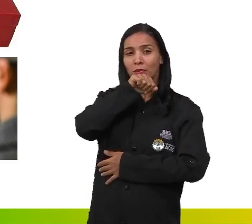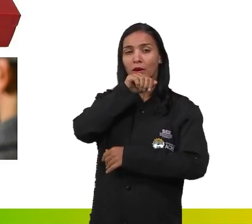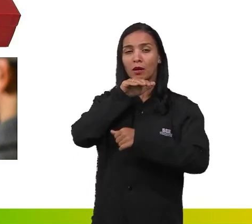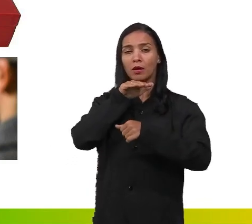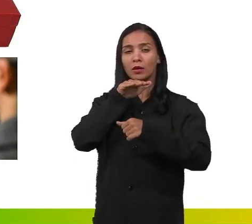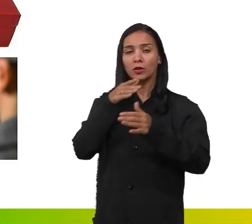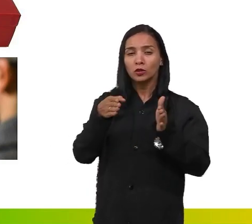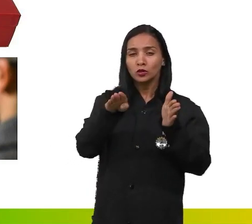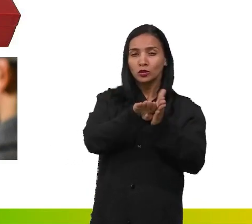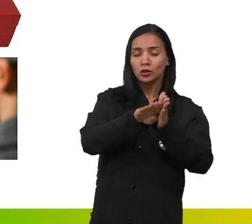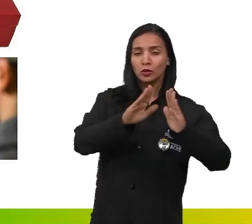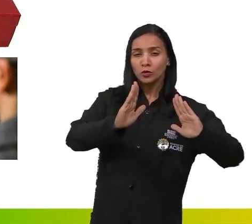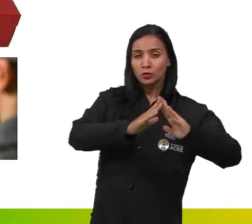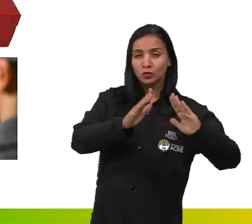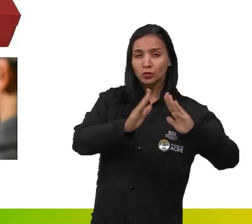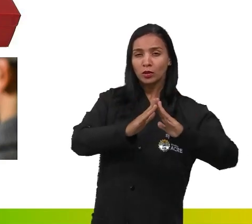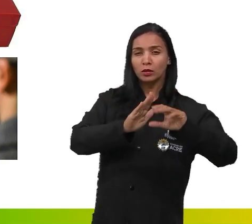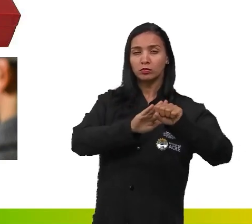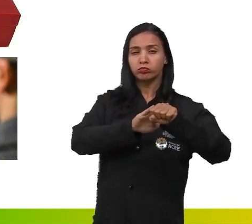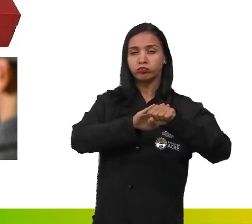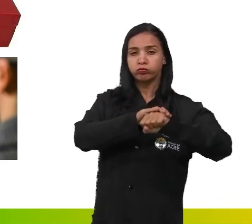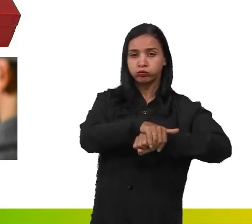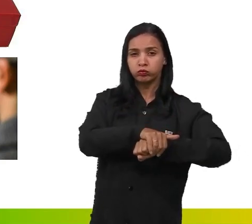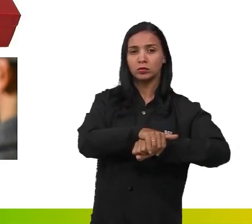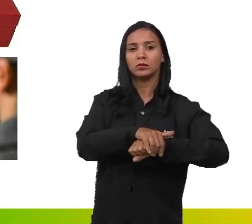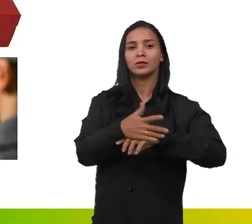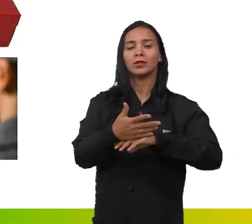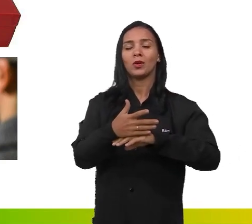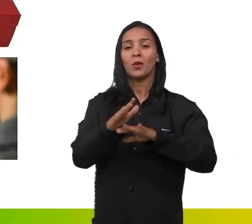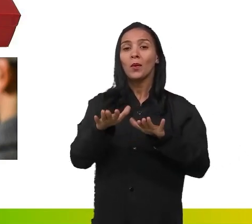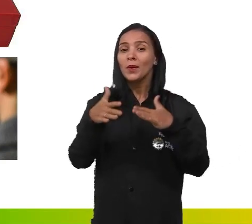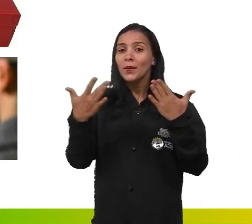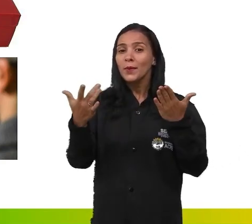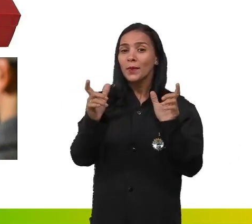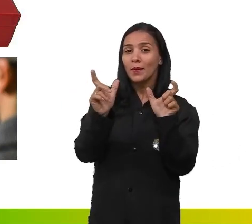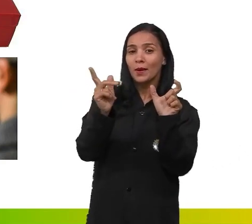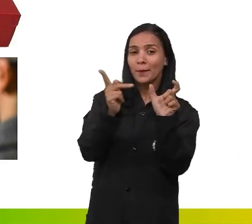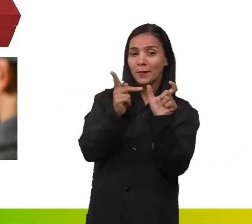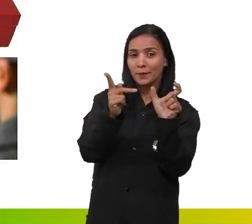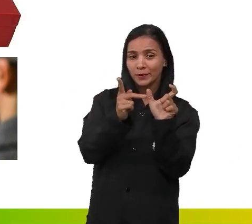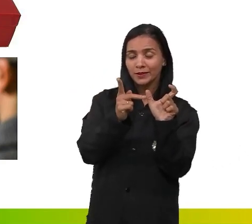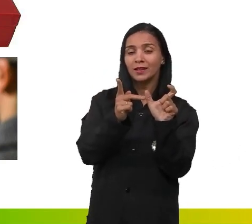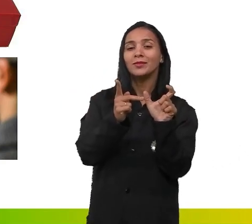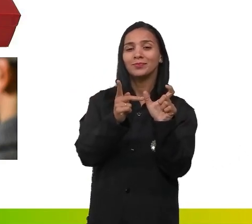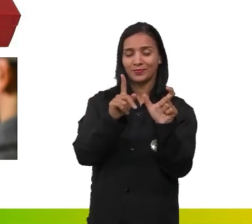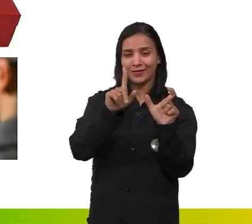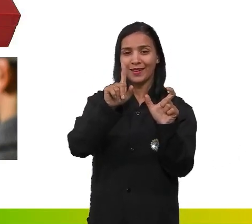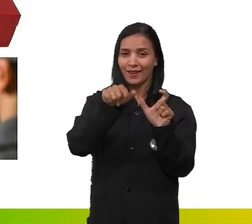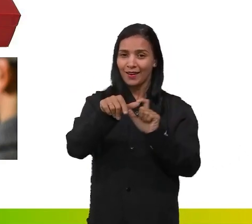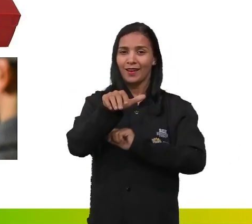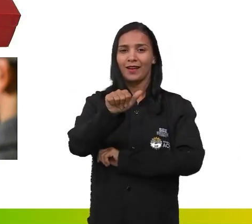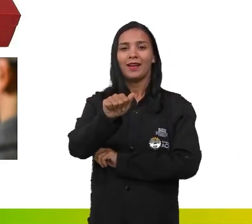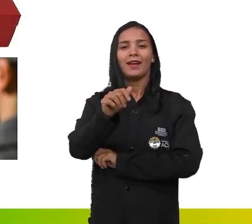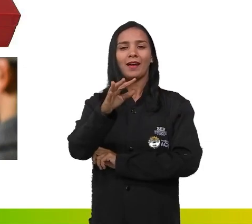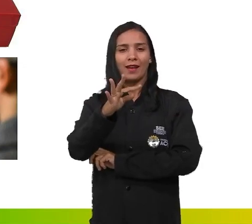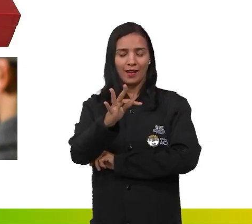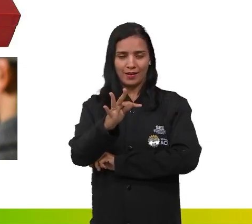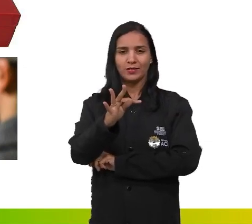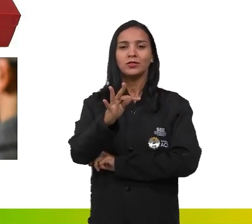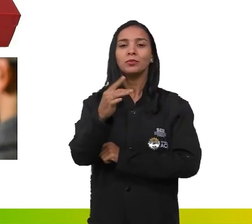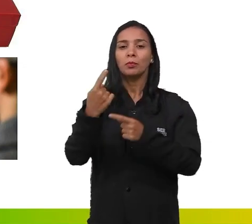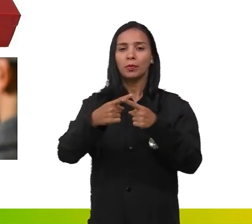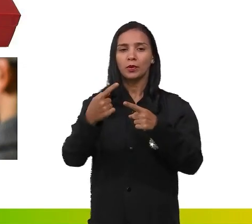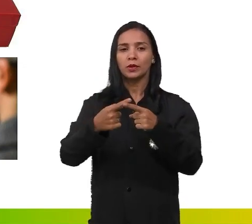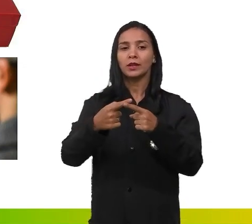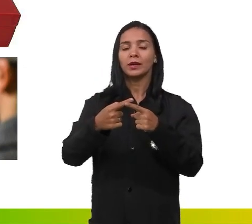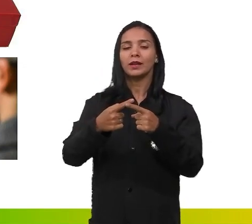a preposição que eu vou utilizar com noite é o at. Nesse caso, em português, à